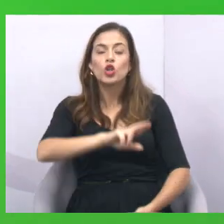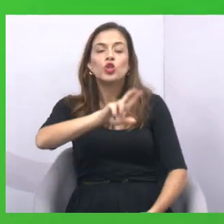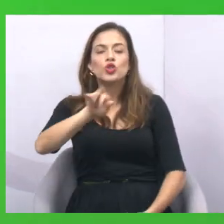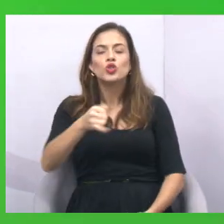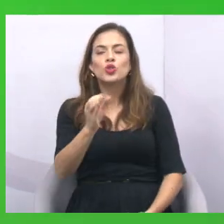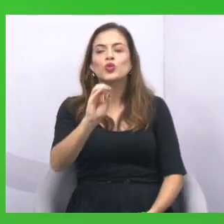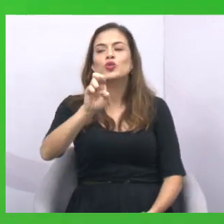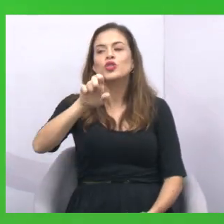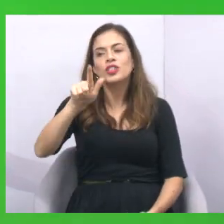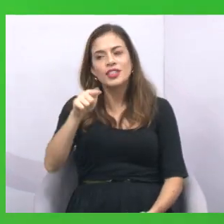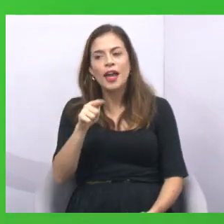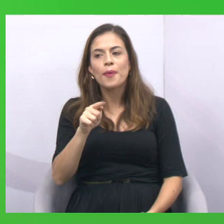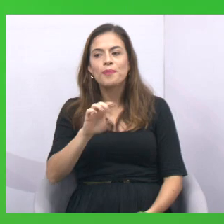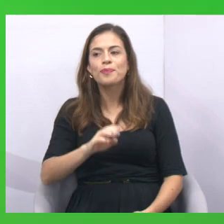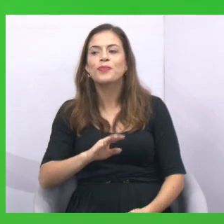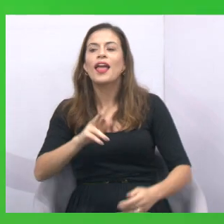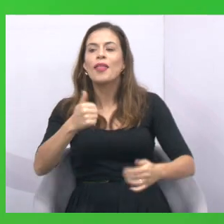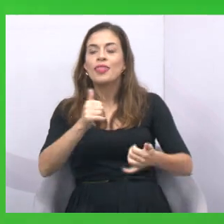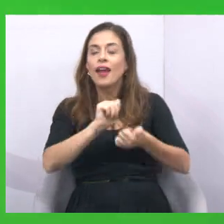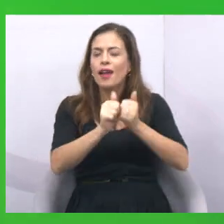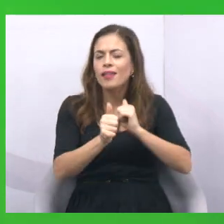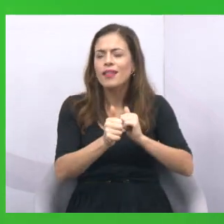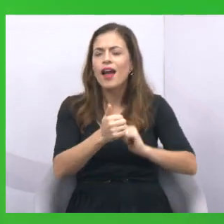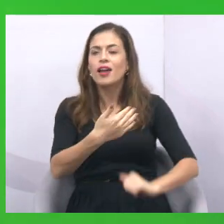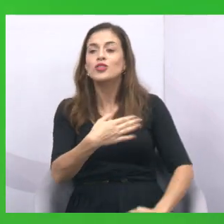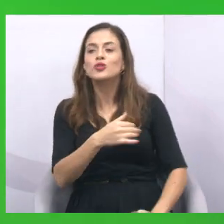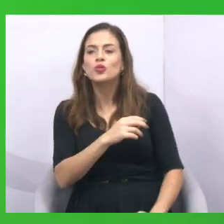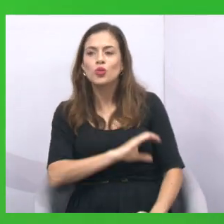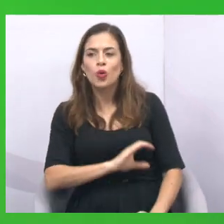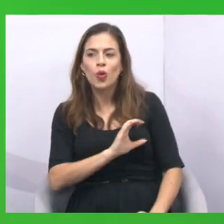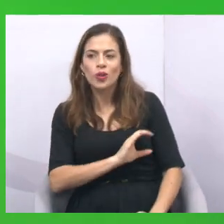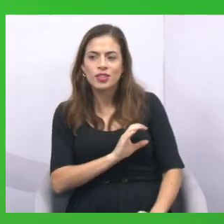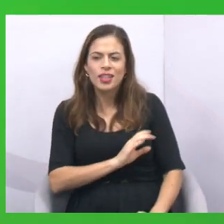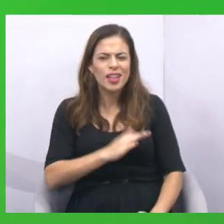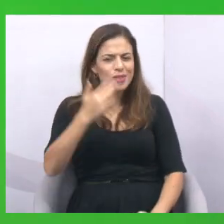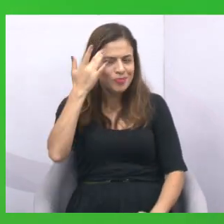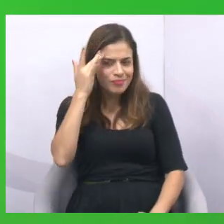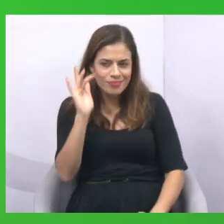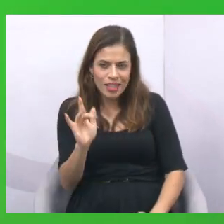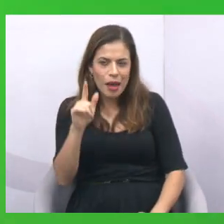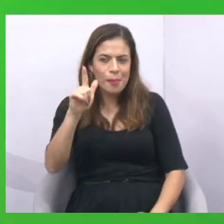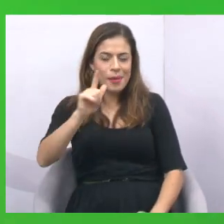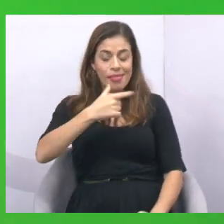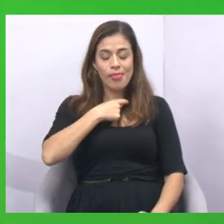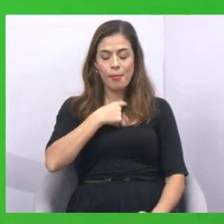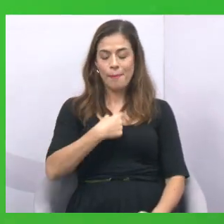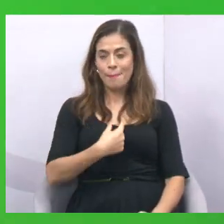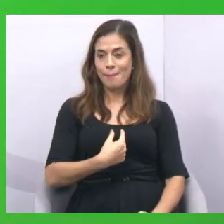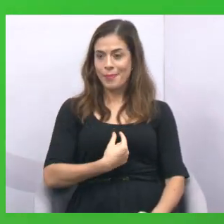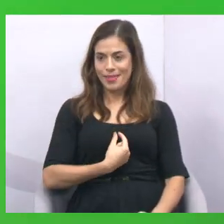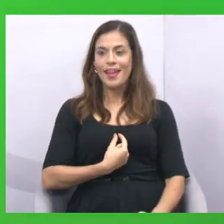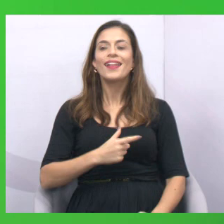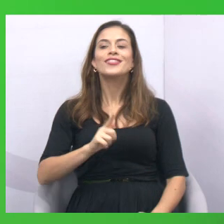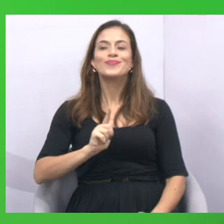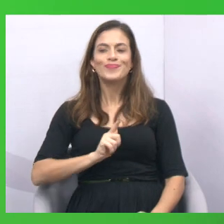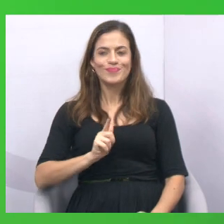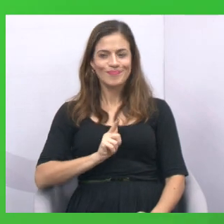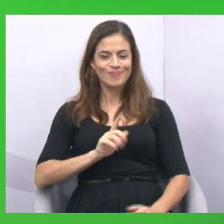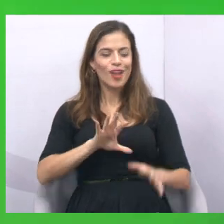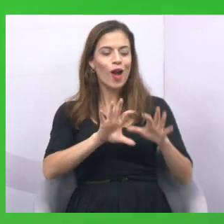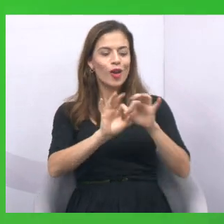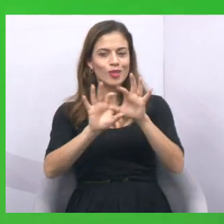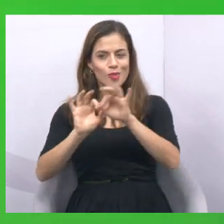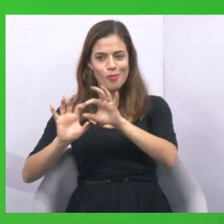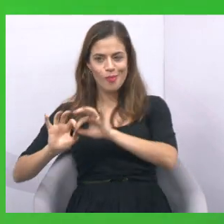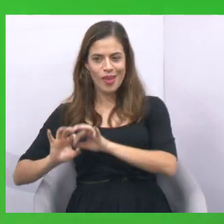Simões. Craque do Corinthians, muita gente não sabe, mas ele tem medalha de bronze olímpica em Tóquio 64,